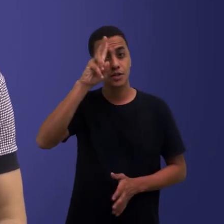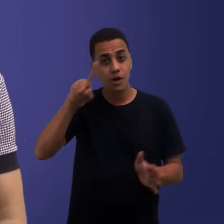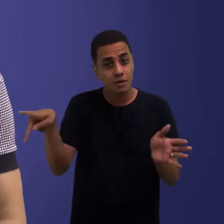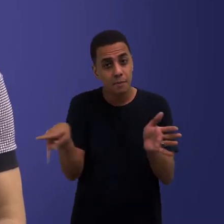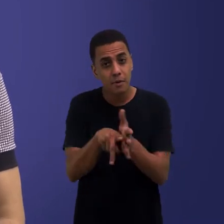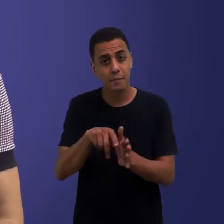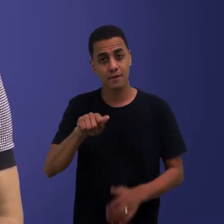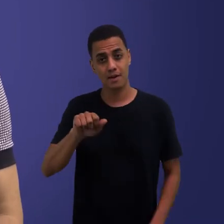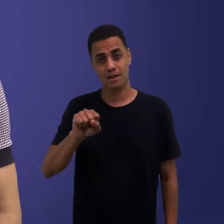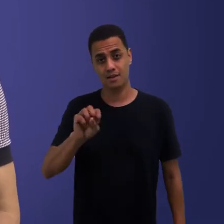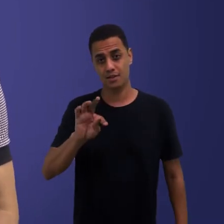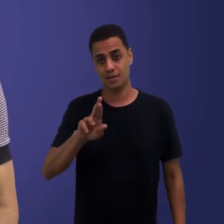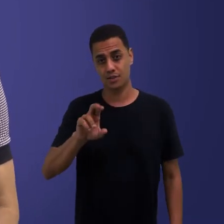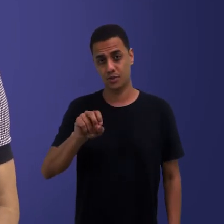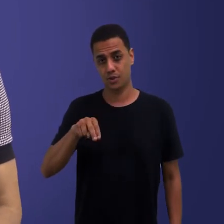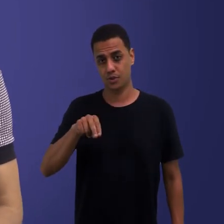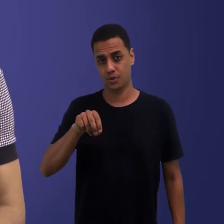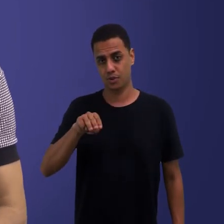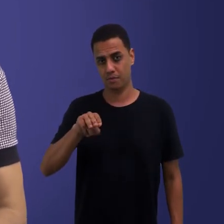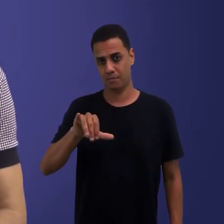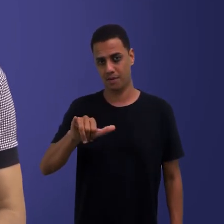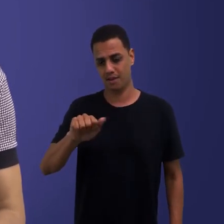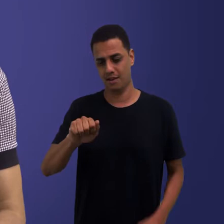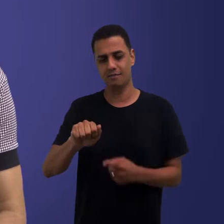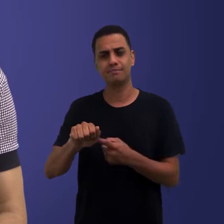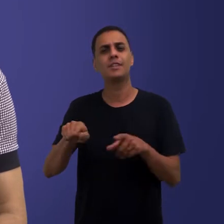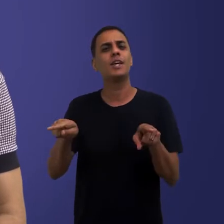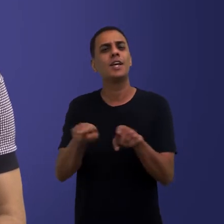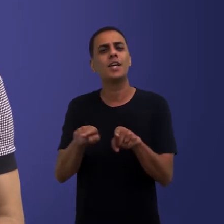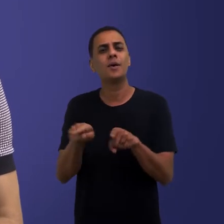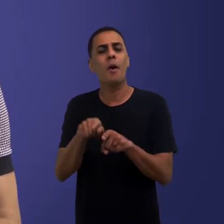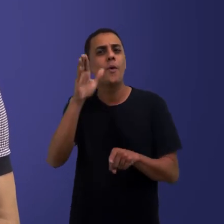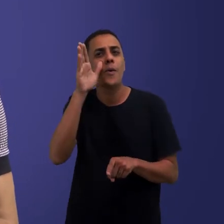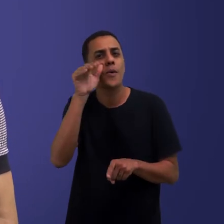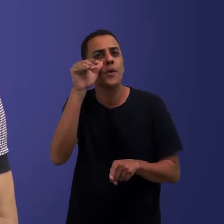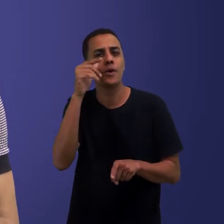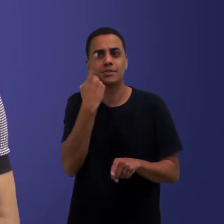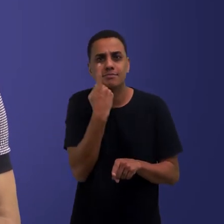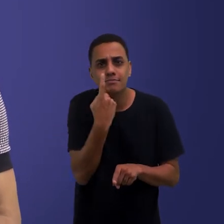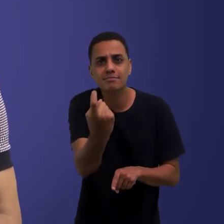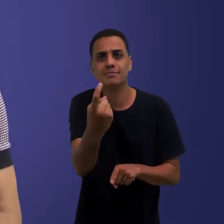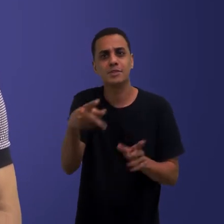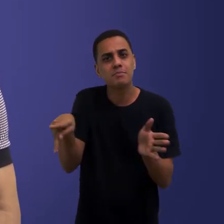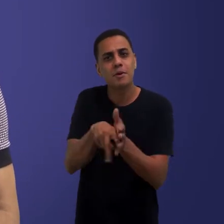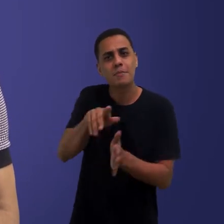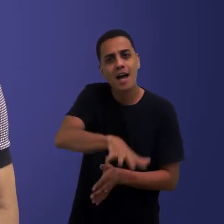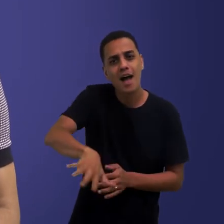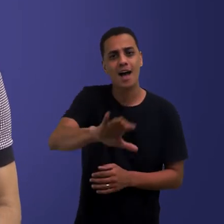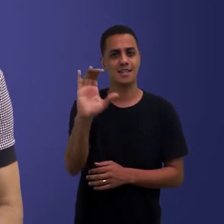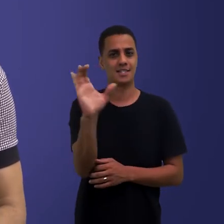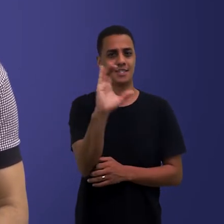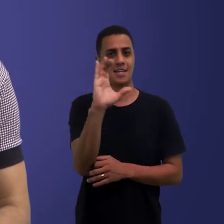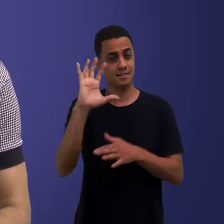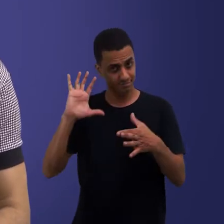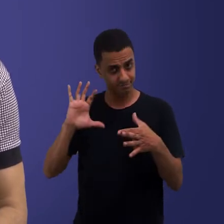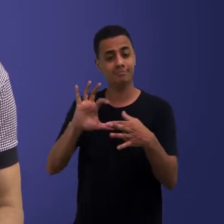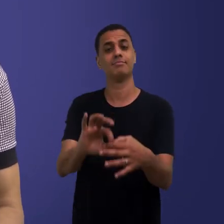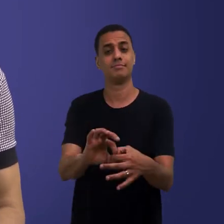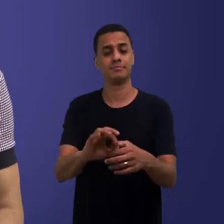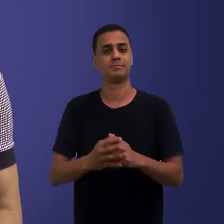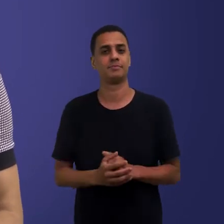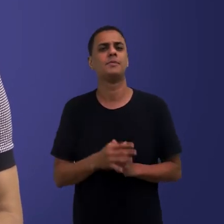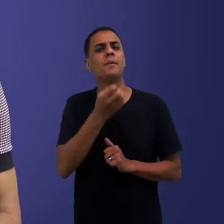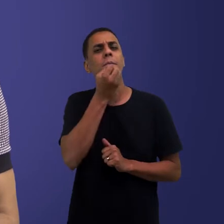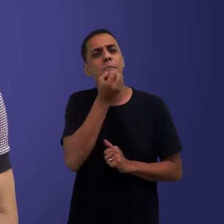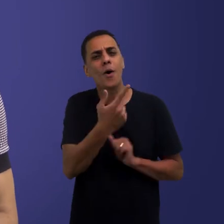história da astronomia constitui-se como uma das mais fascinantes aventuras da história da ciência. Trata-se, na verdade, de